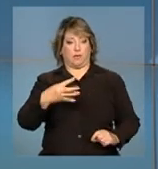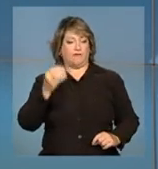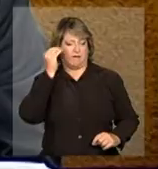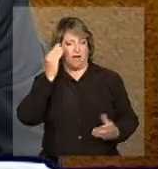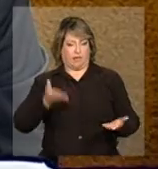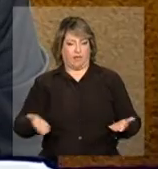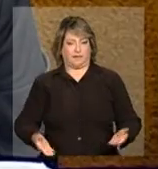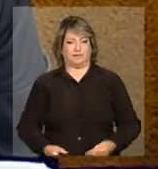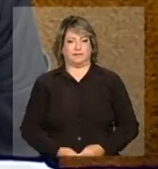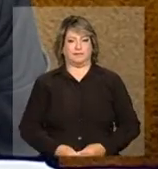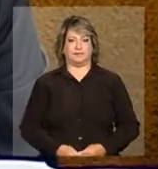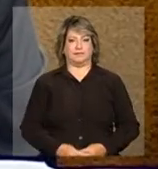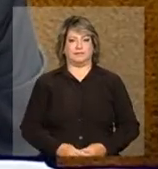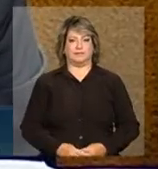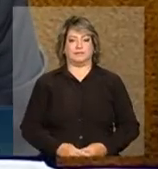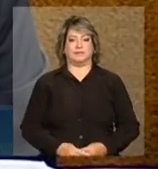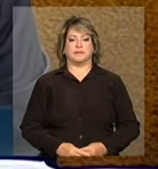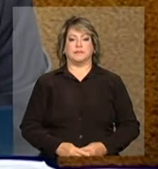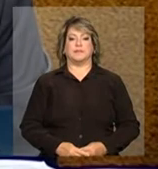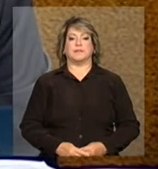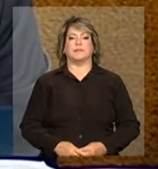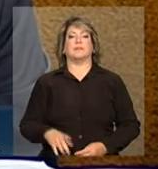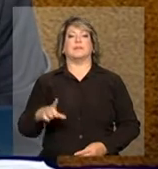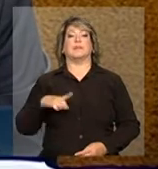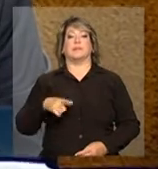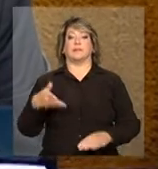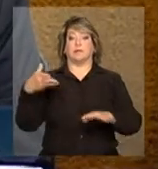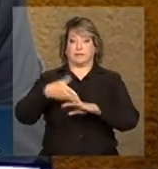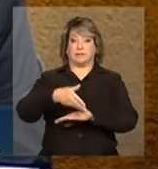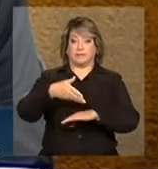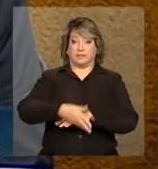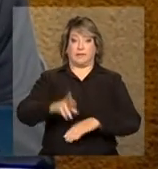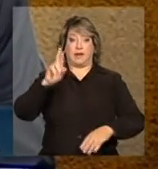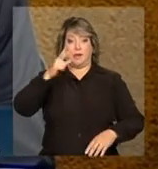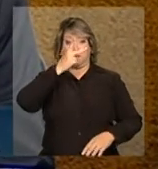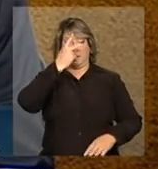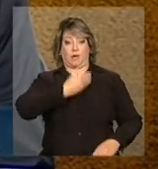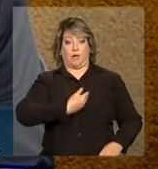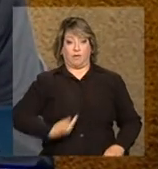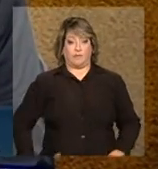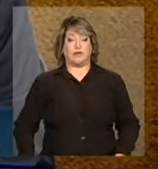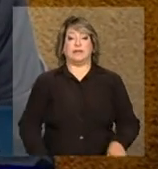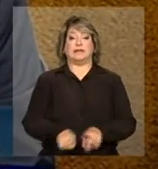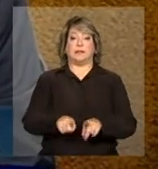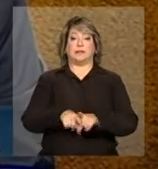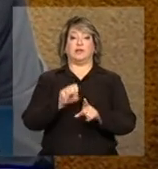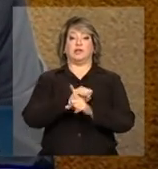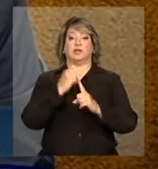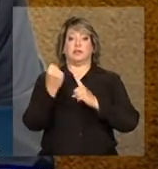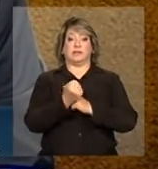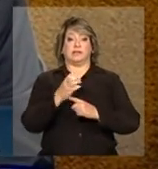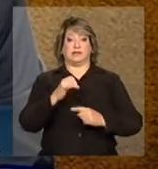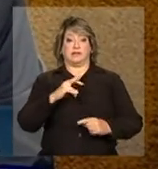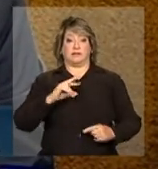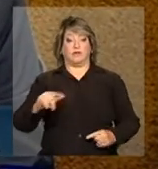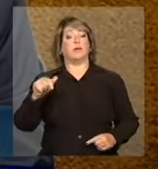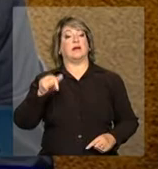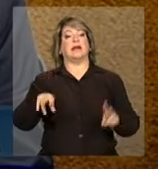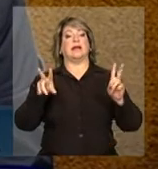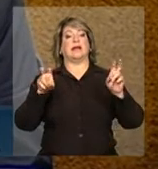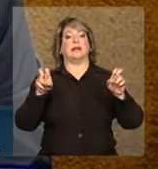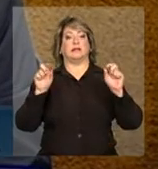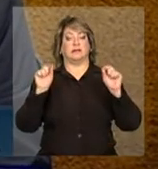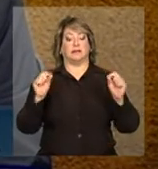Acompanhe. Na qual participam representantes do governo, como da sociedade civil. O tema para nós